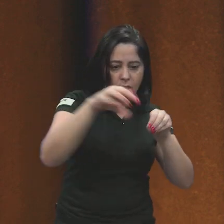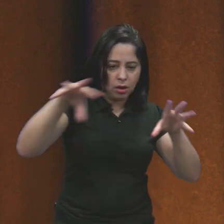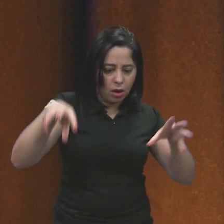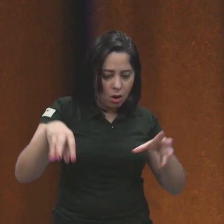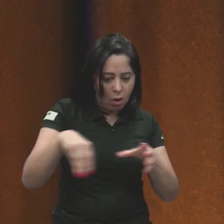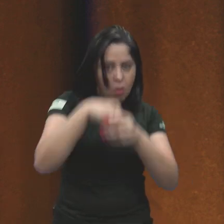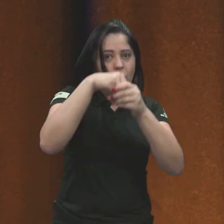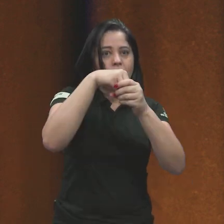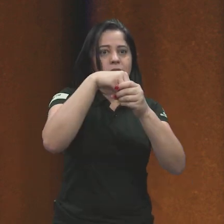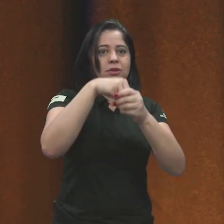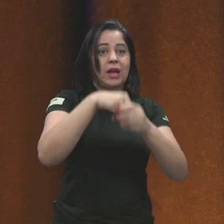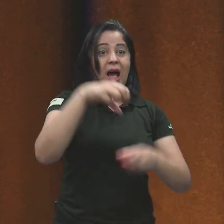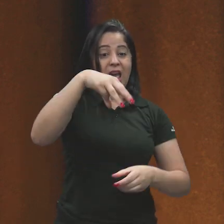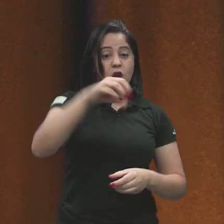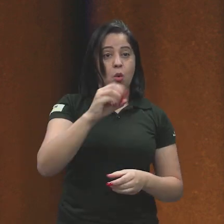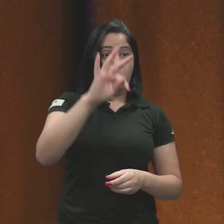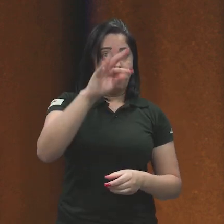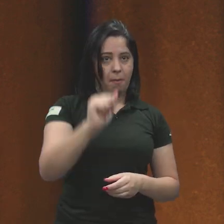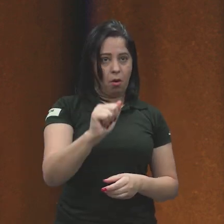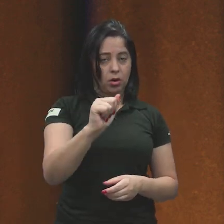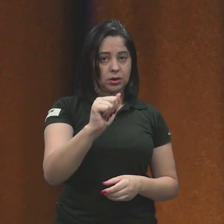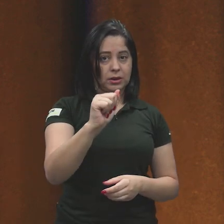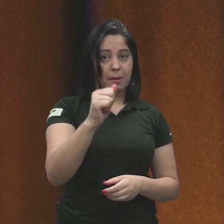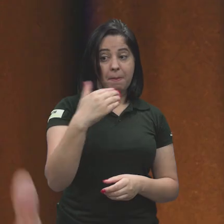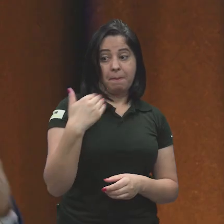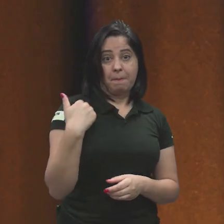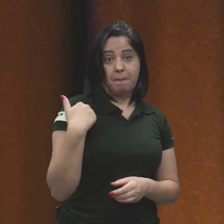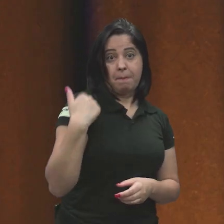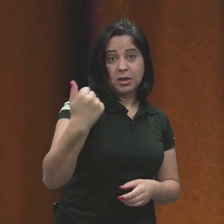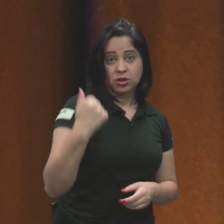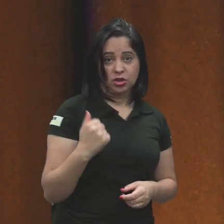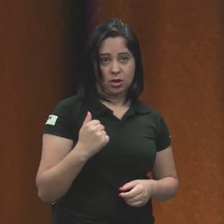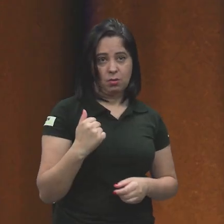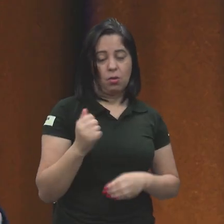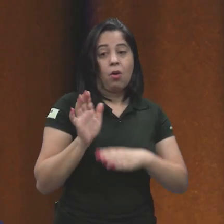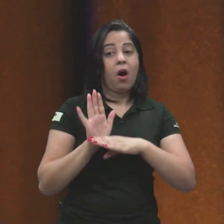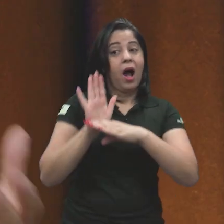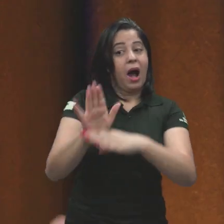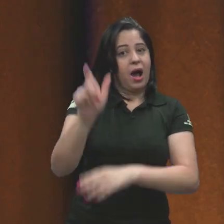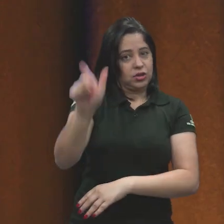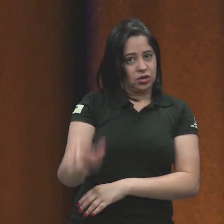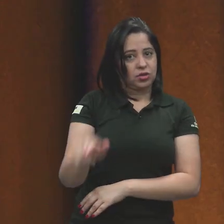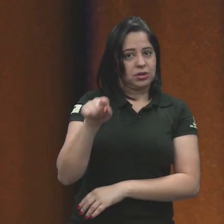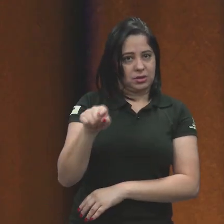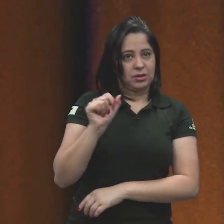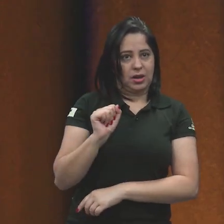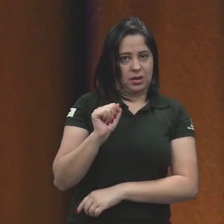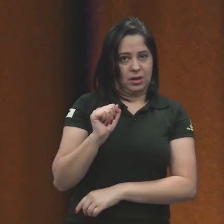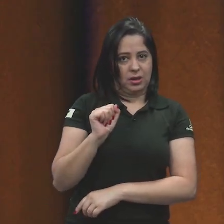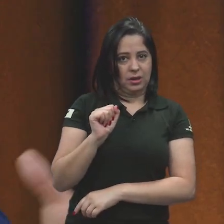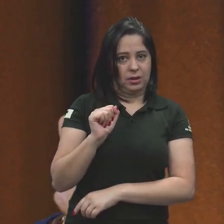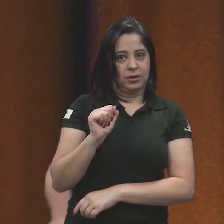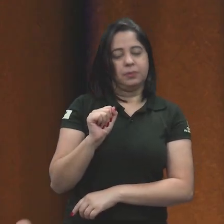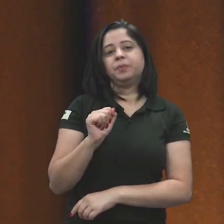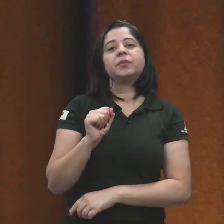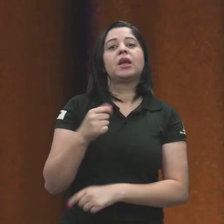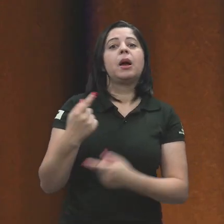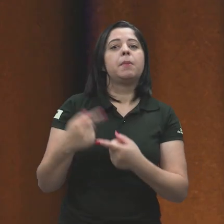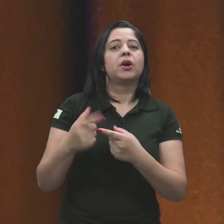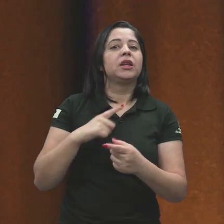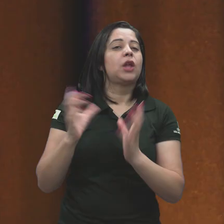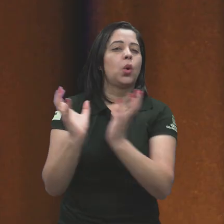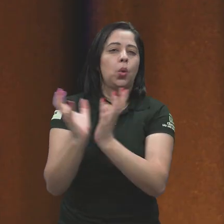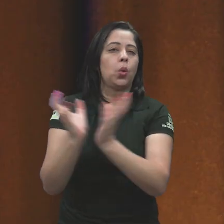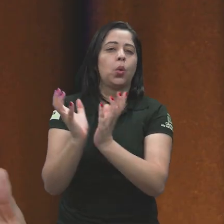eu conheci o Mota, e o Mota me convidar para desistir da minha campanha e ajudá-lo na missão dele, onde tinha um grupo muito mais